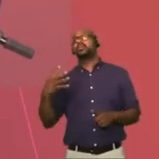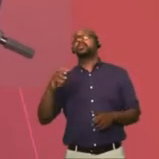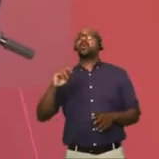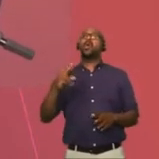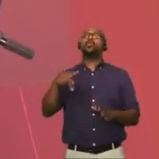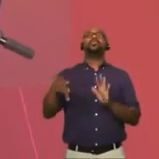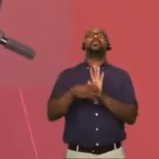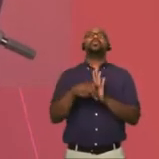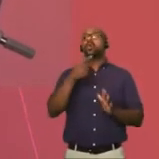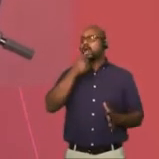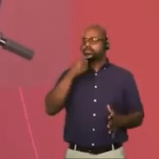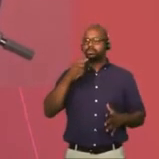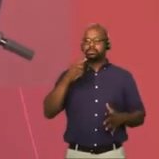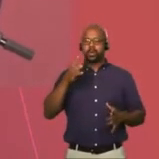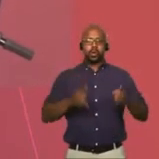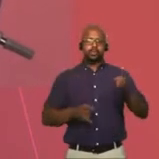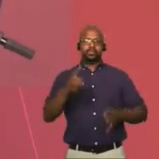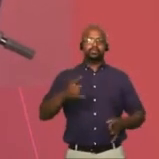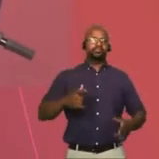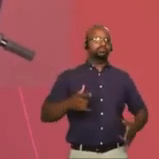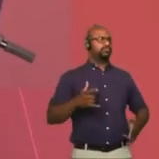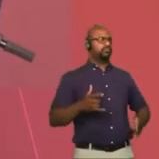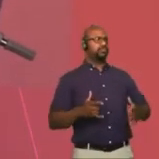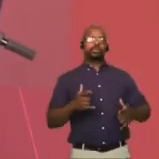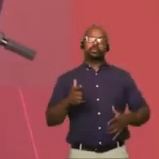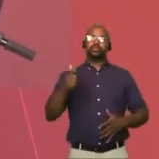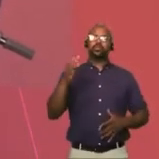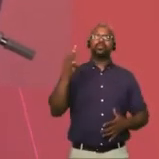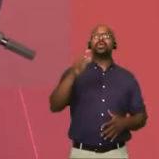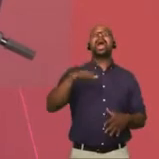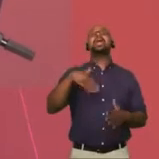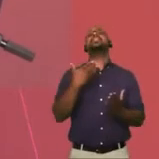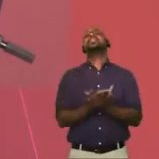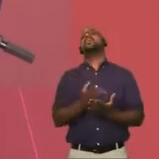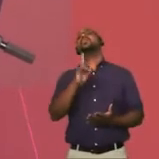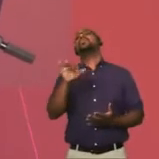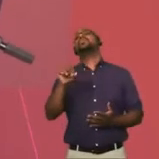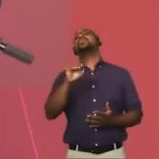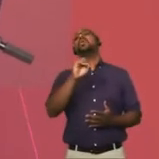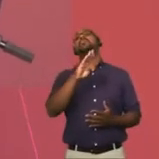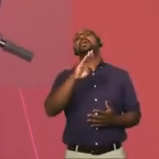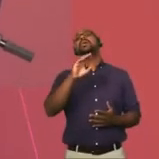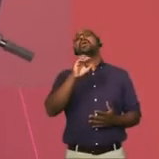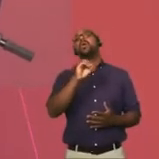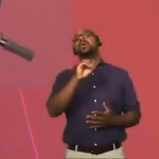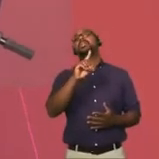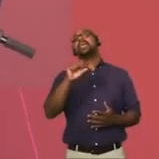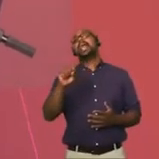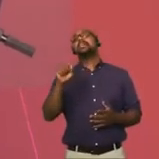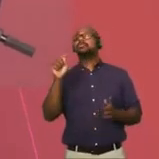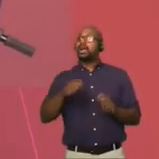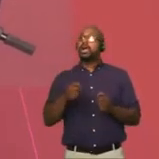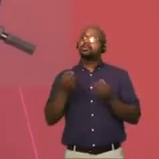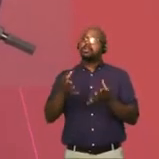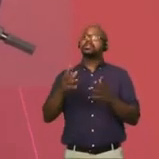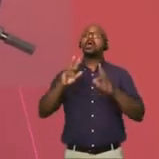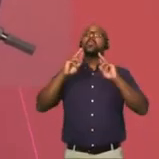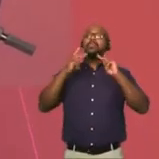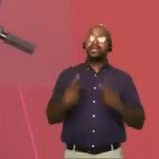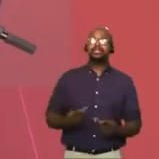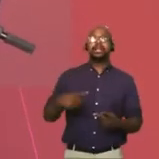ou do Exterminador do Futuro até que ponto os o ADR diz vão conseguir humanizar essa sociedade